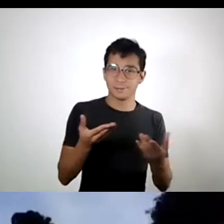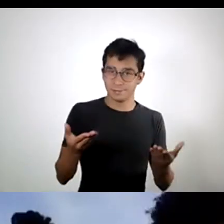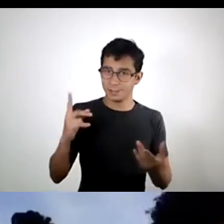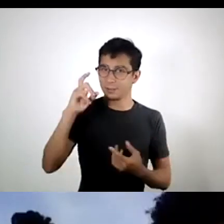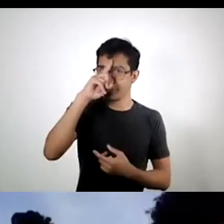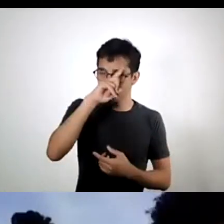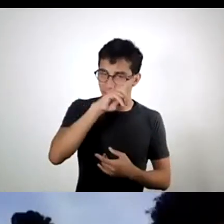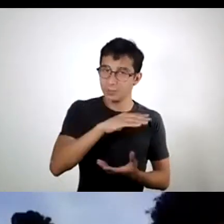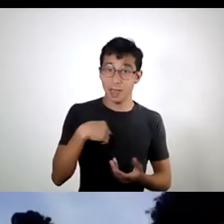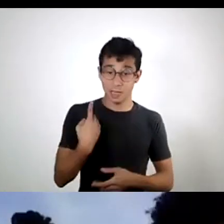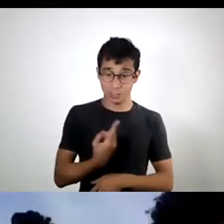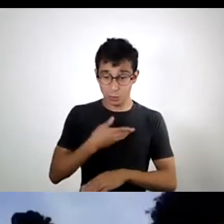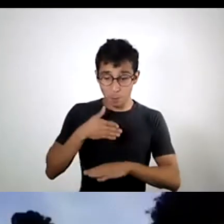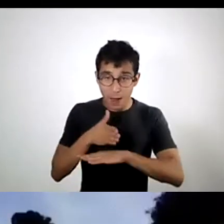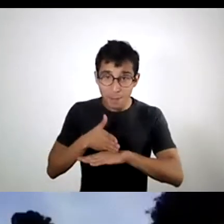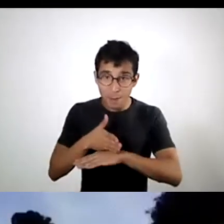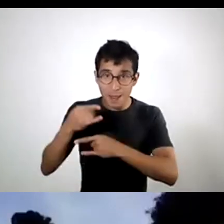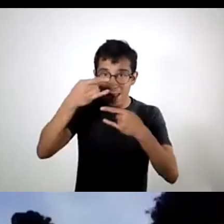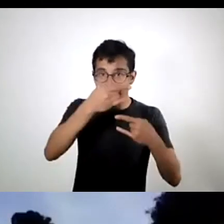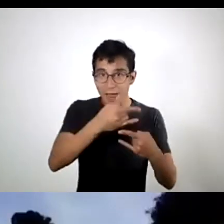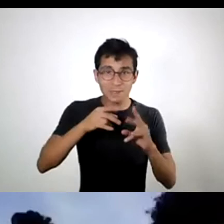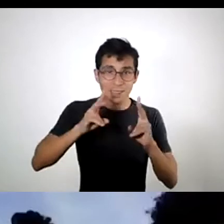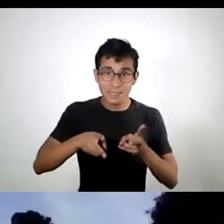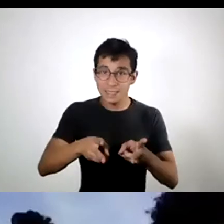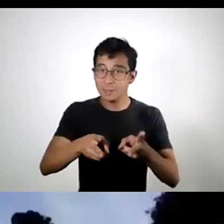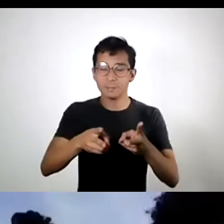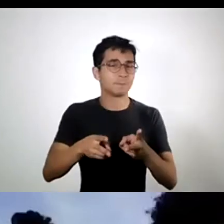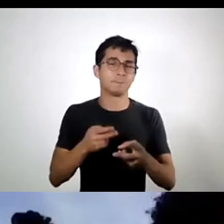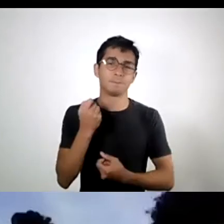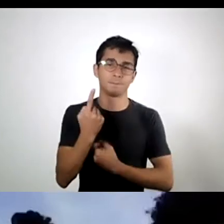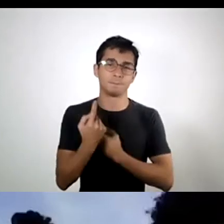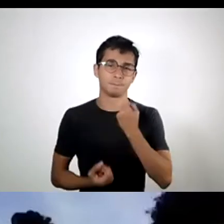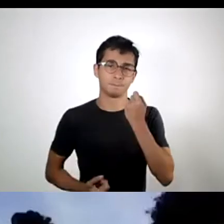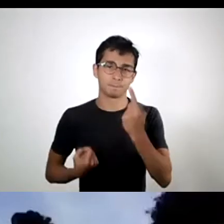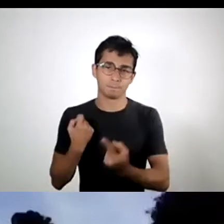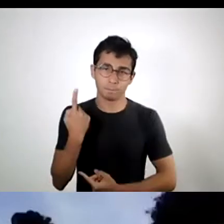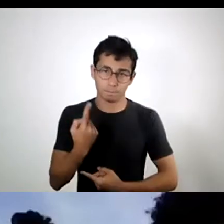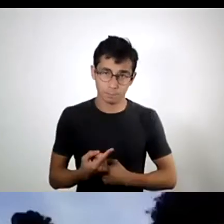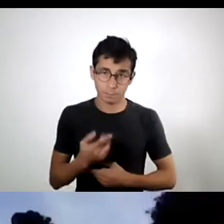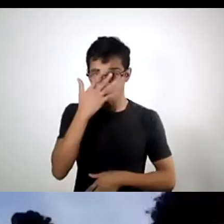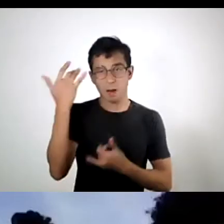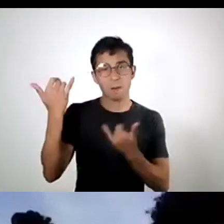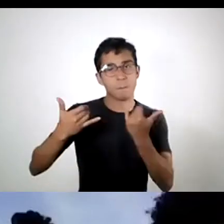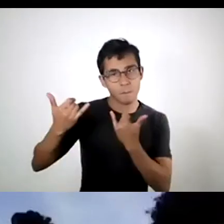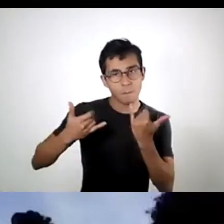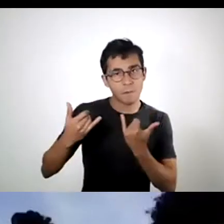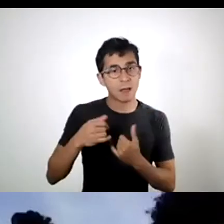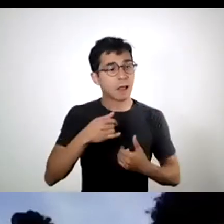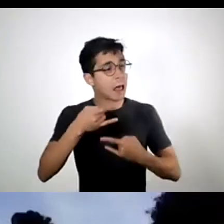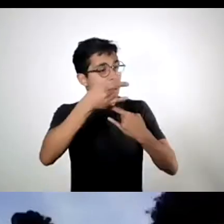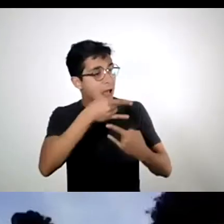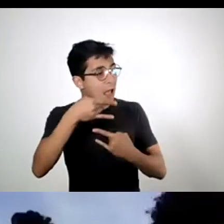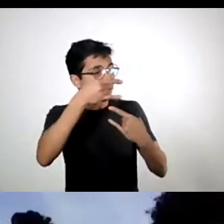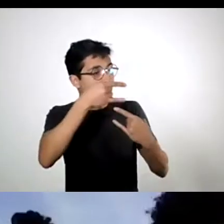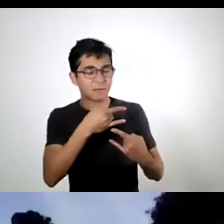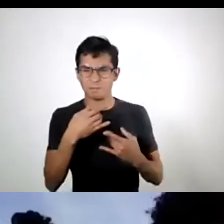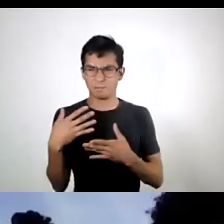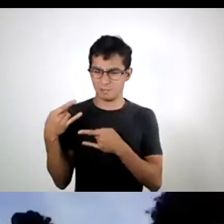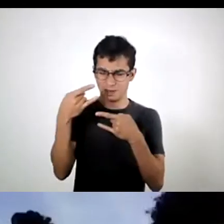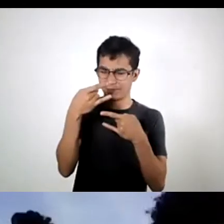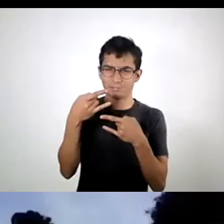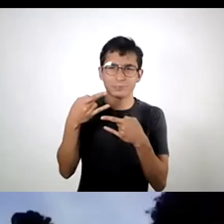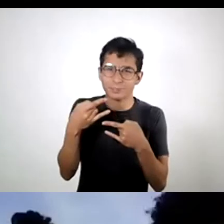de lives. Poucas vezes a gente participa de lives. As pessoas falam, você faz uma live. A gente não tem